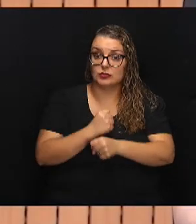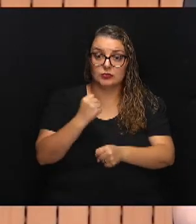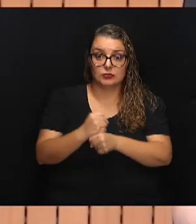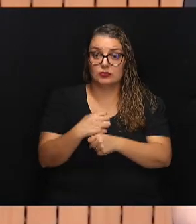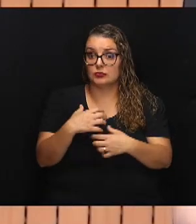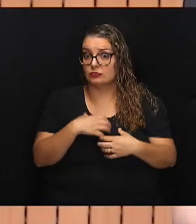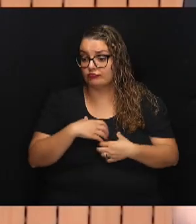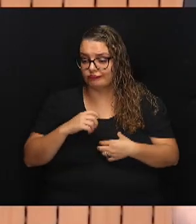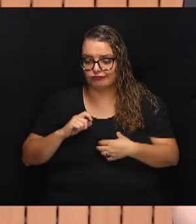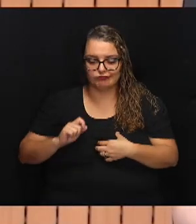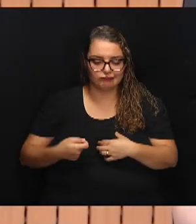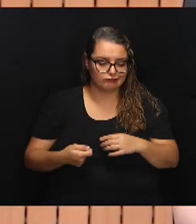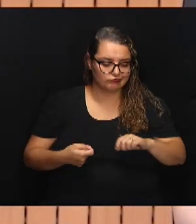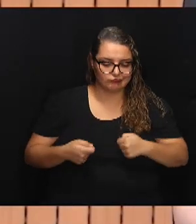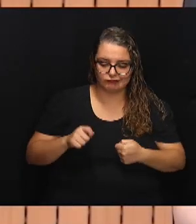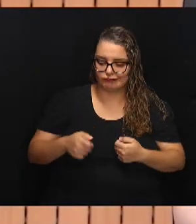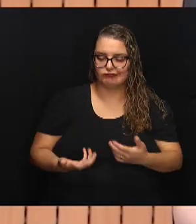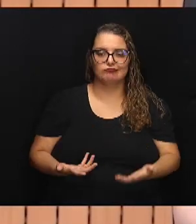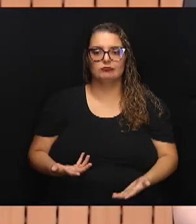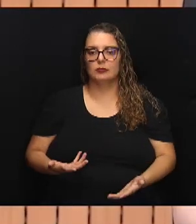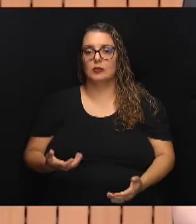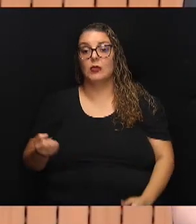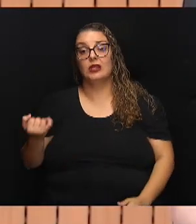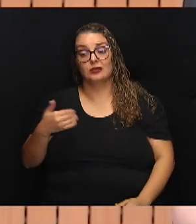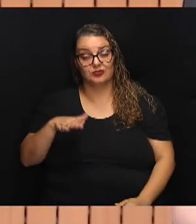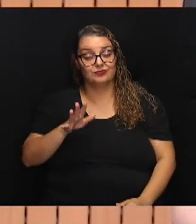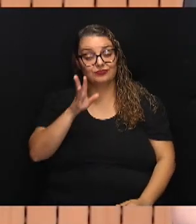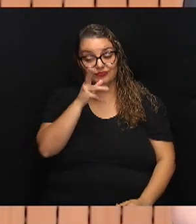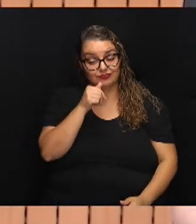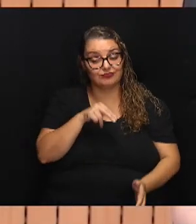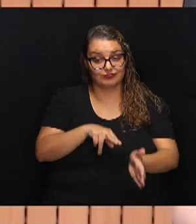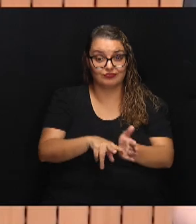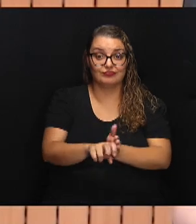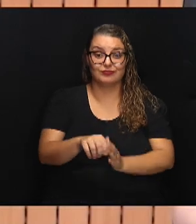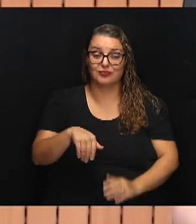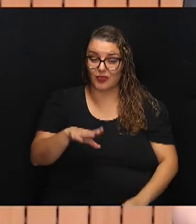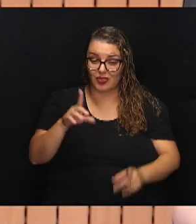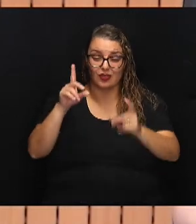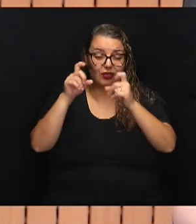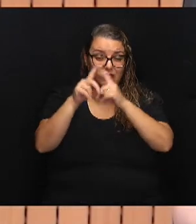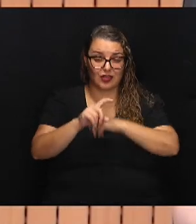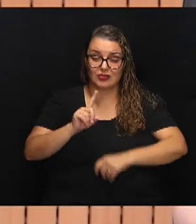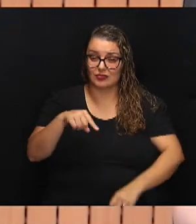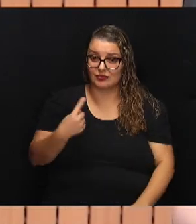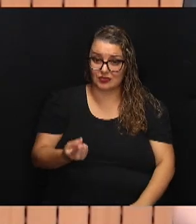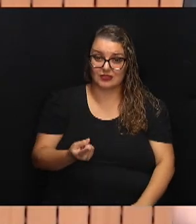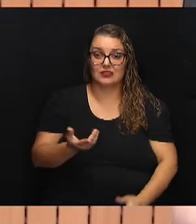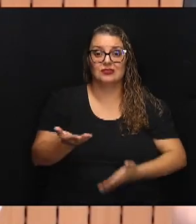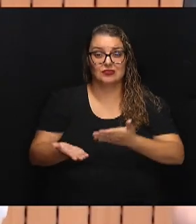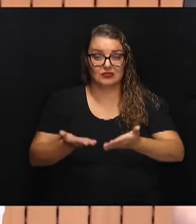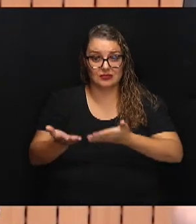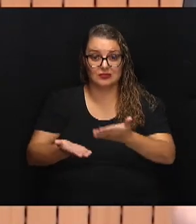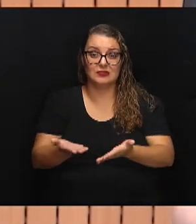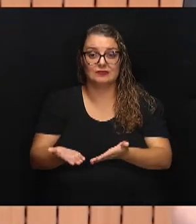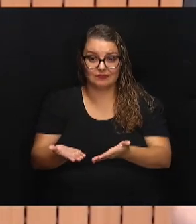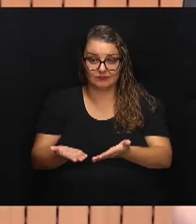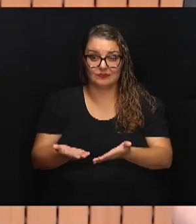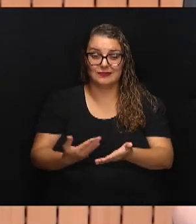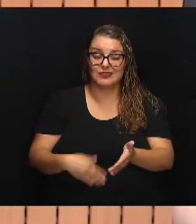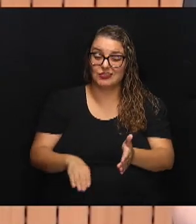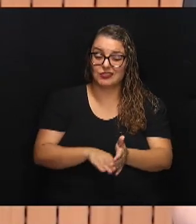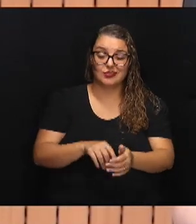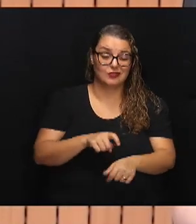sintomas, e quanto mais demorado o diagnóstico, mais difícil depois, muitas vezes, o tratamento, ou chega num